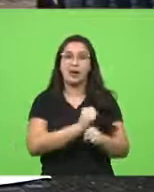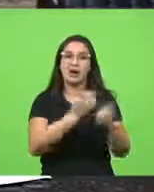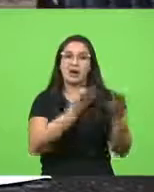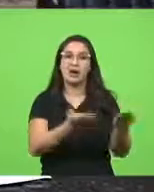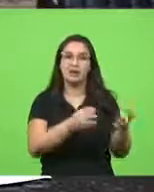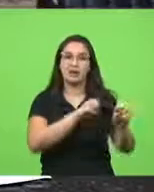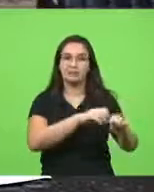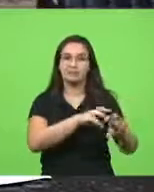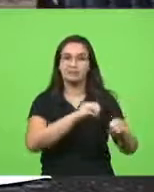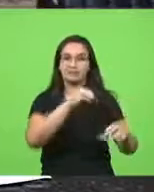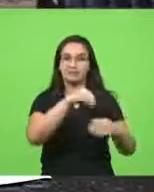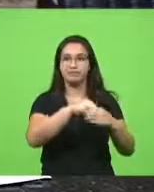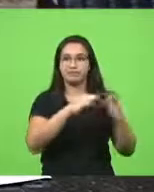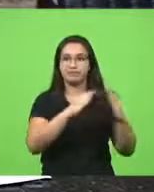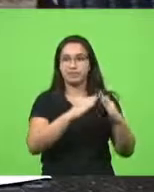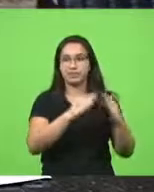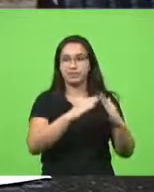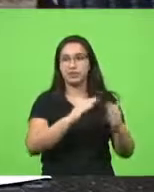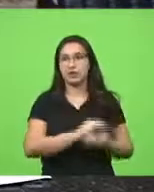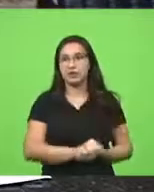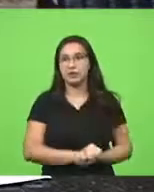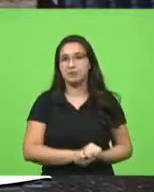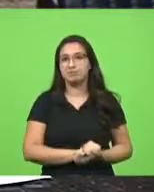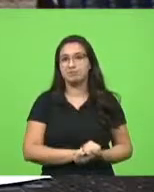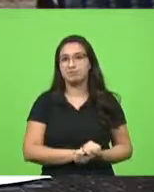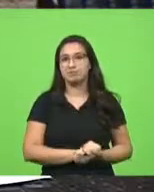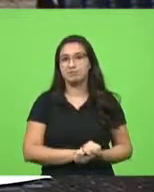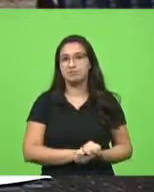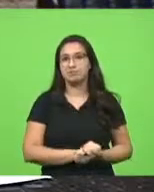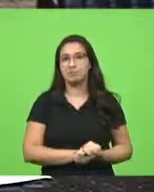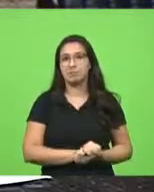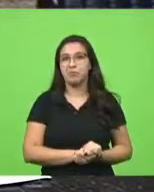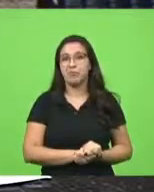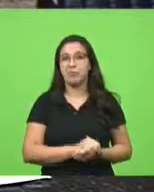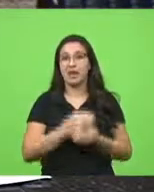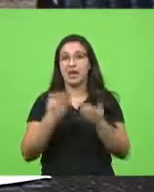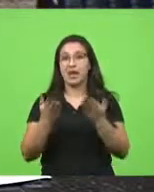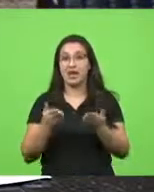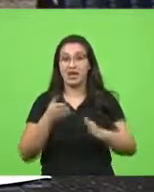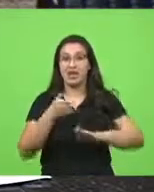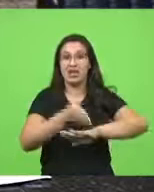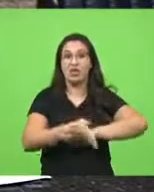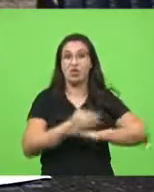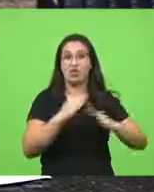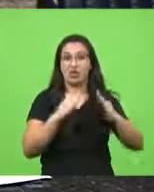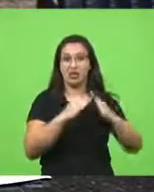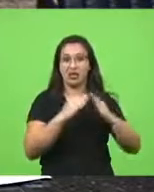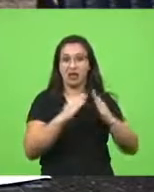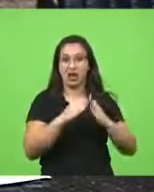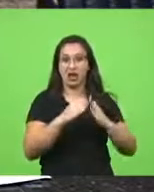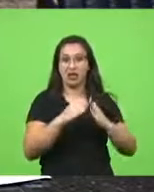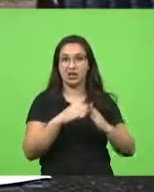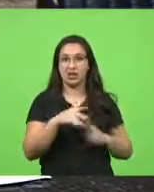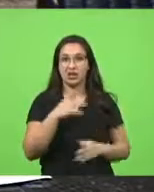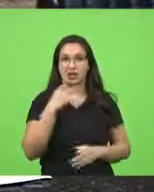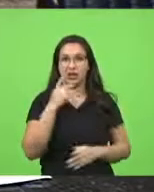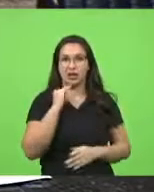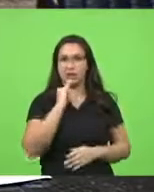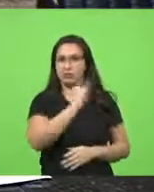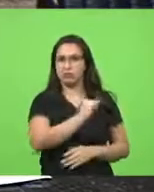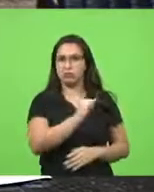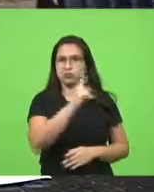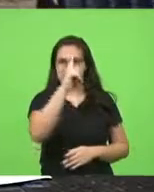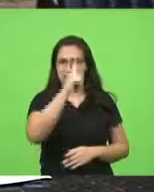Ou seja, o Estado entrou porta dentro na casa de uma família e obrigou um pai, uma mãe